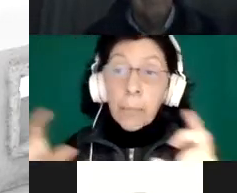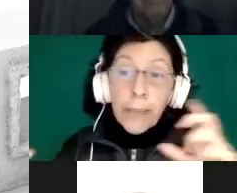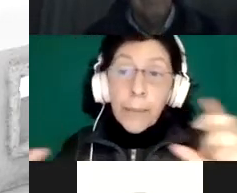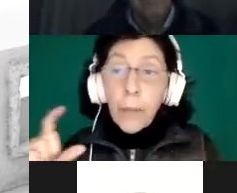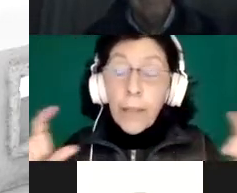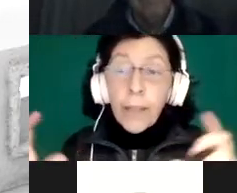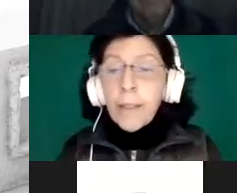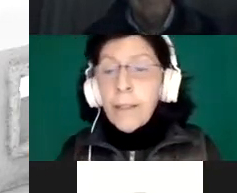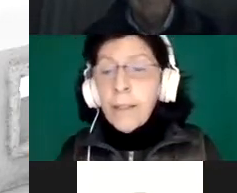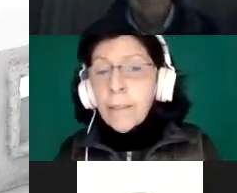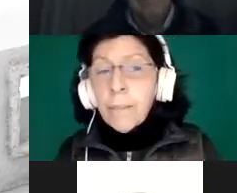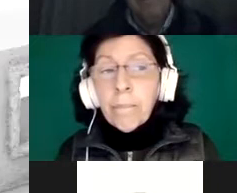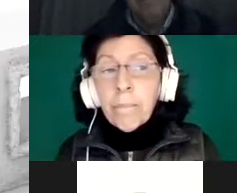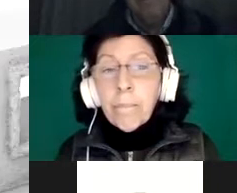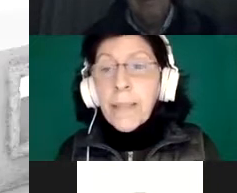E, portanto,